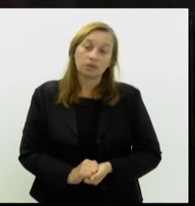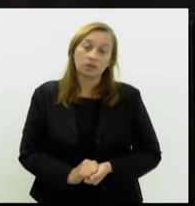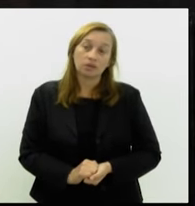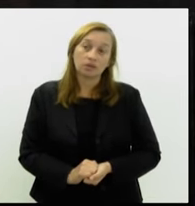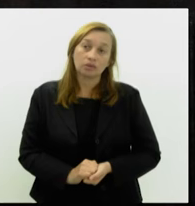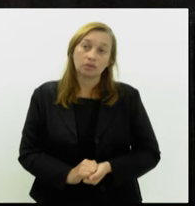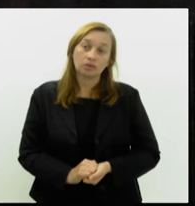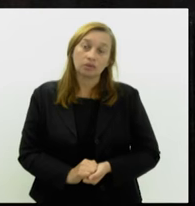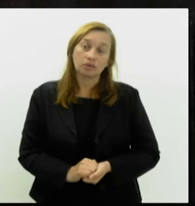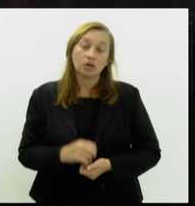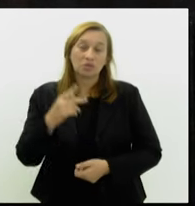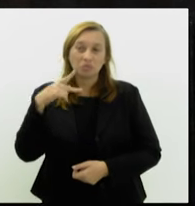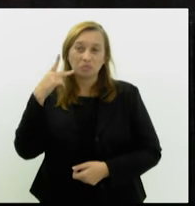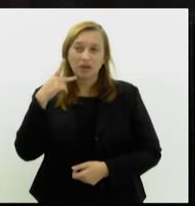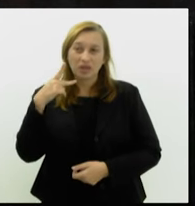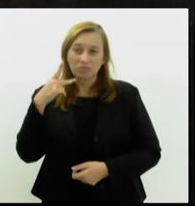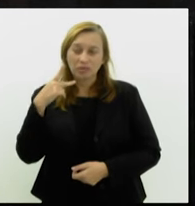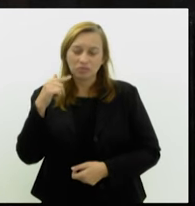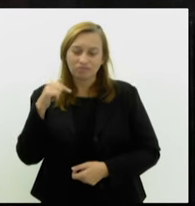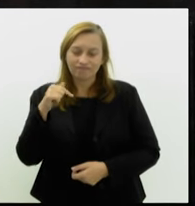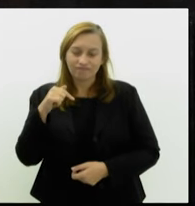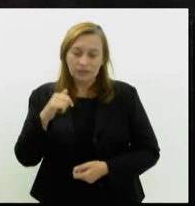aqui no Parlamento,